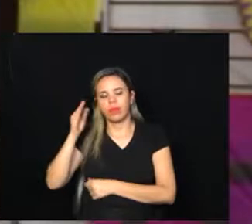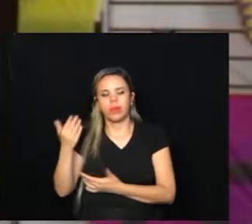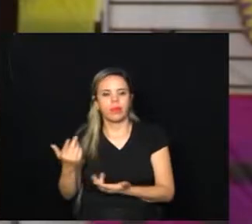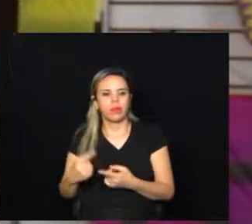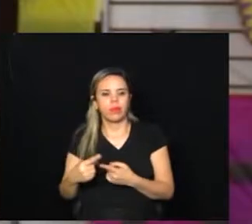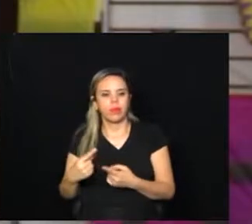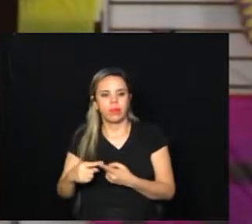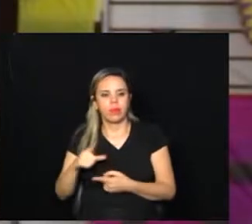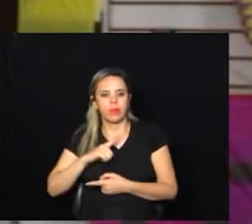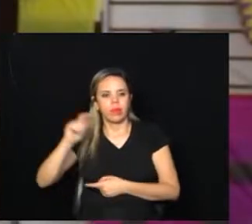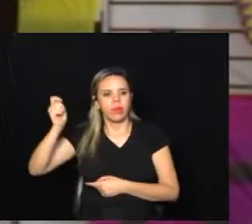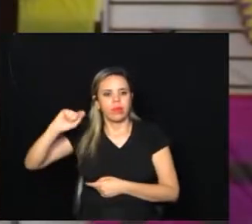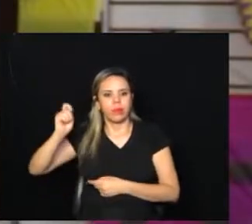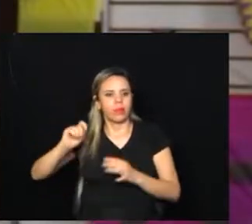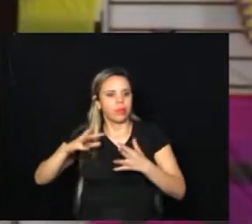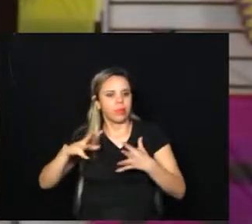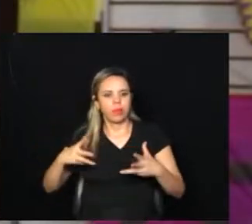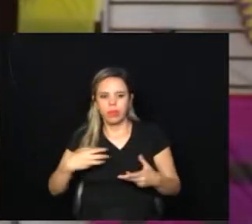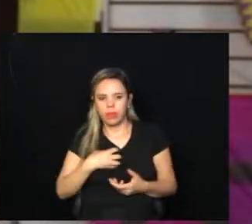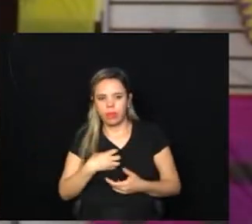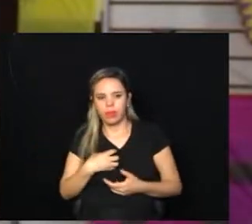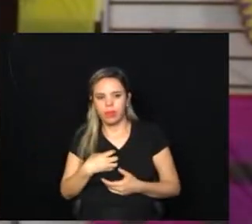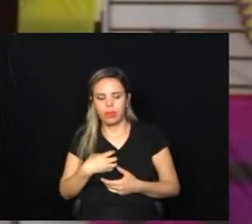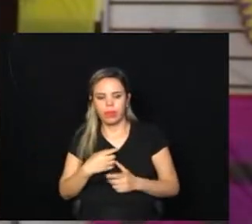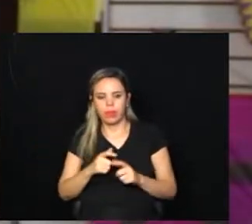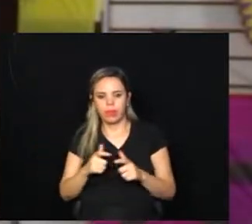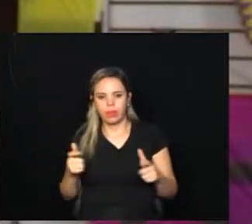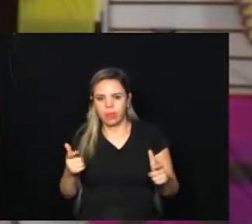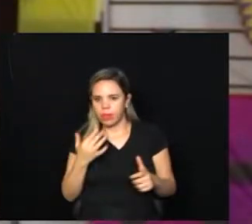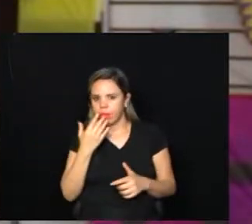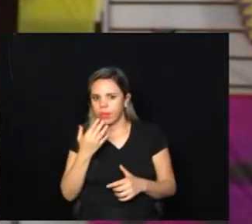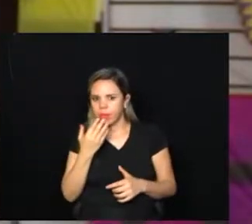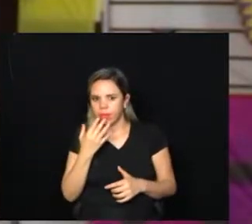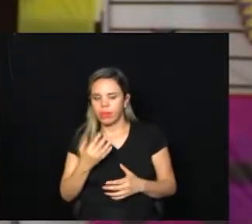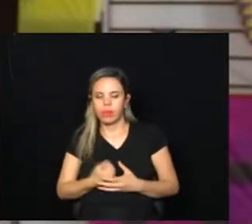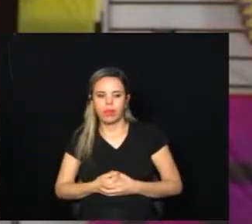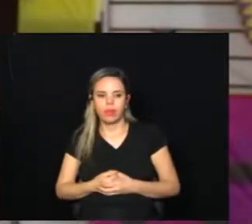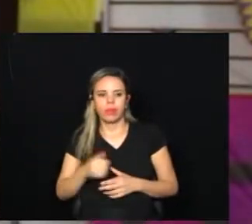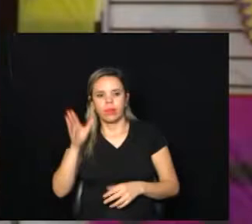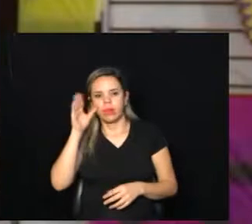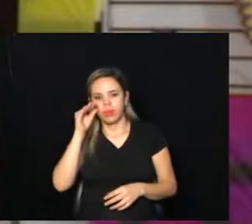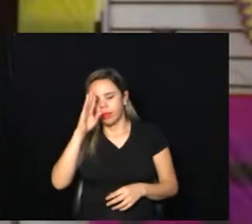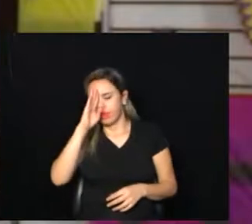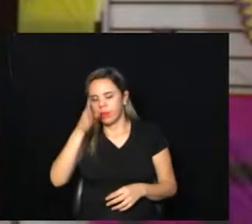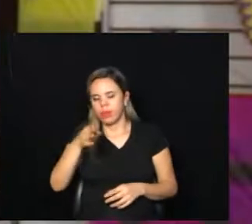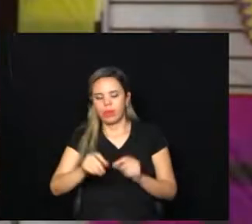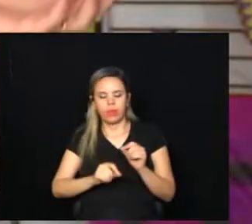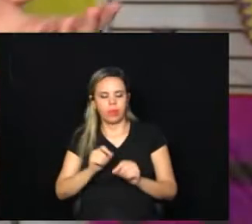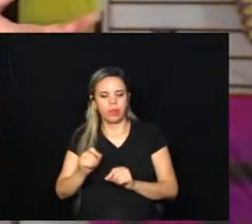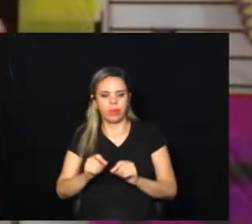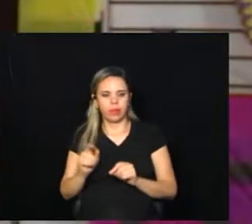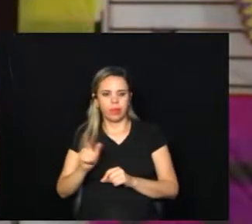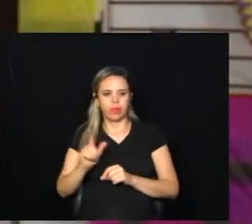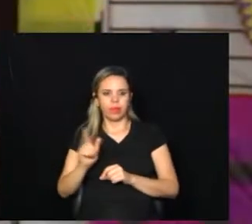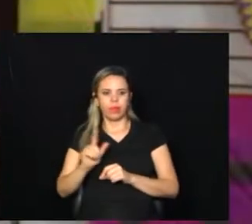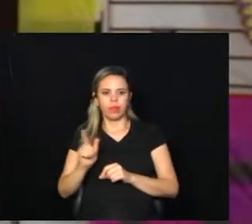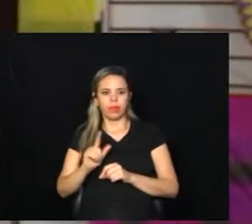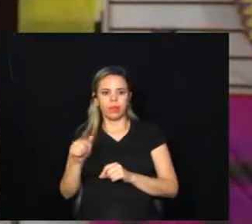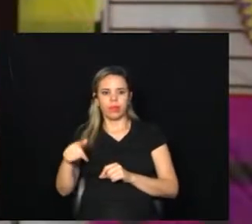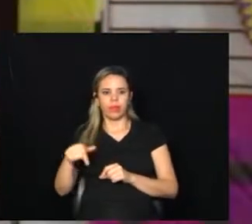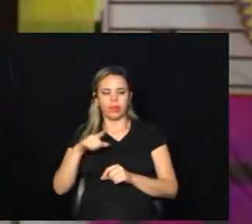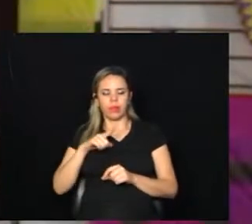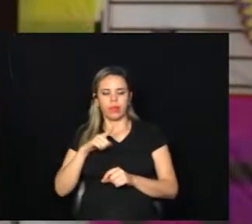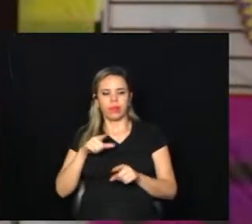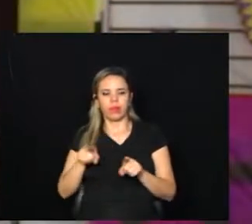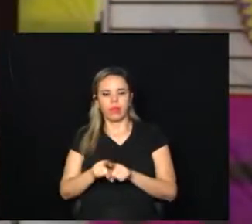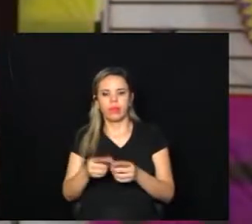porque aqui tem pipas de todos os tipos, tamanhos, cores, e a curiosidade principal, é claro, aqui também